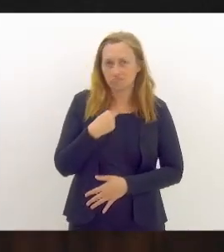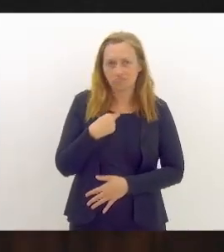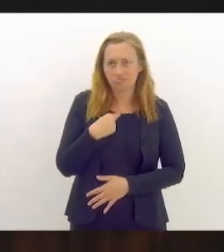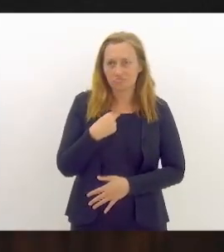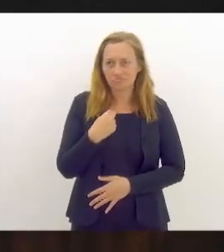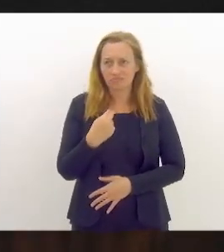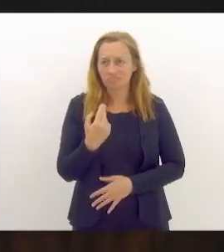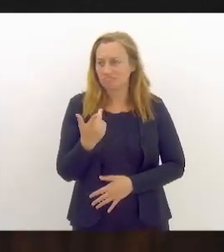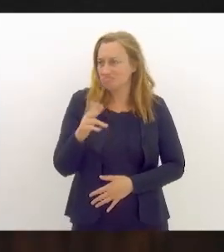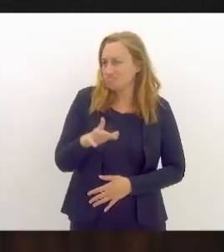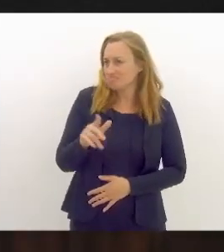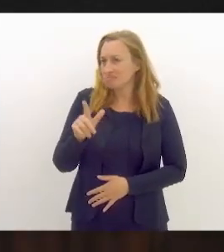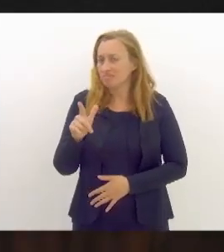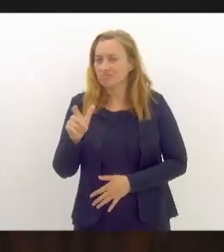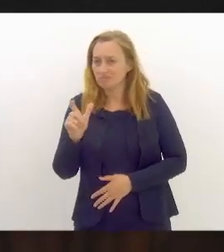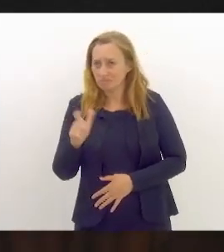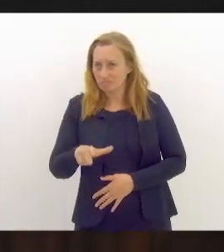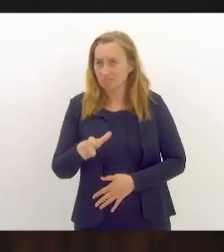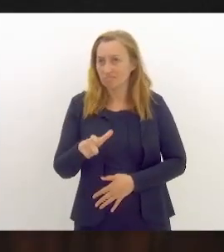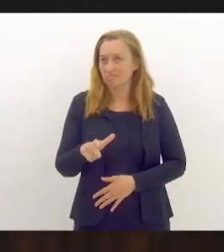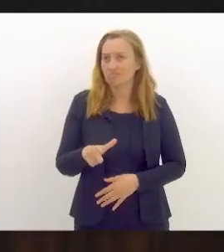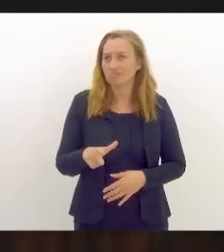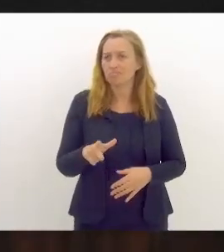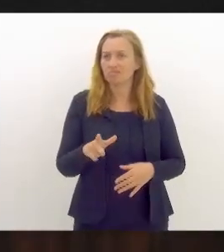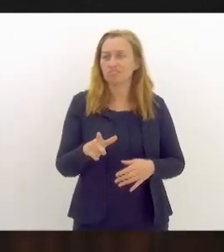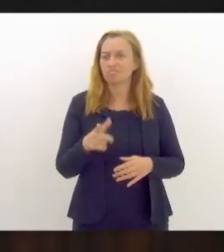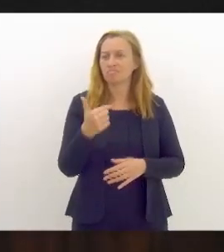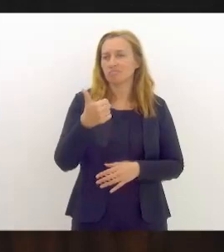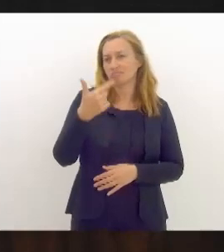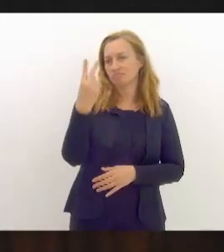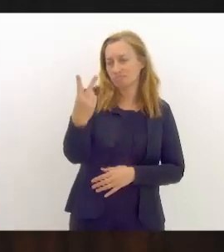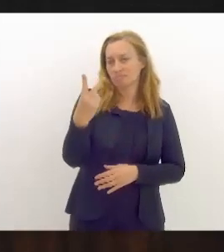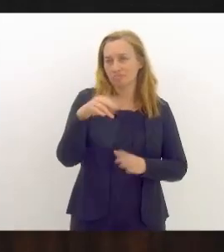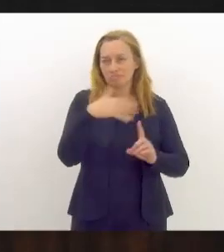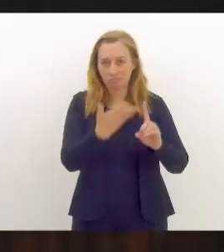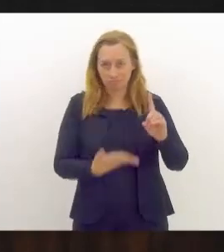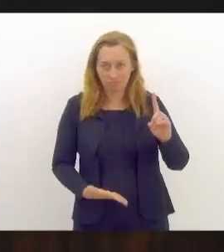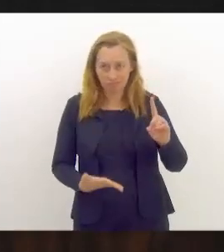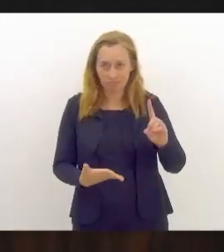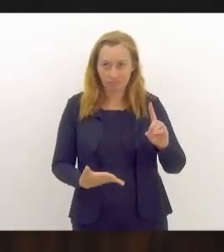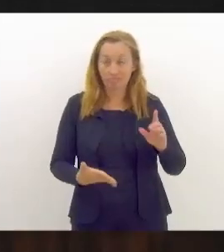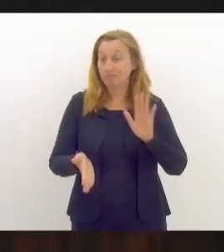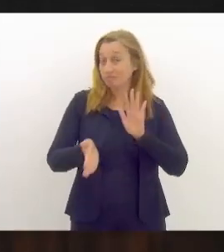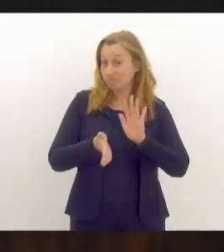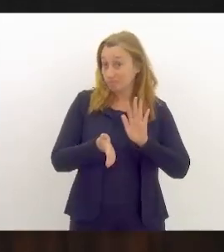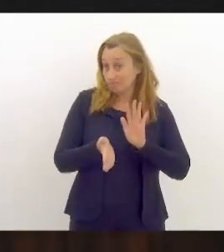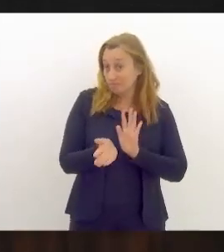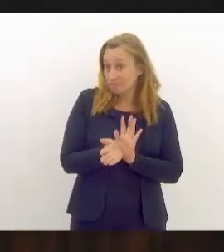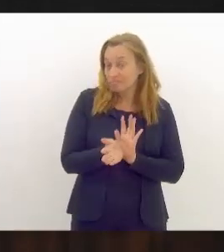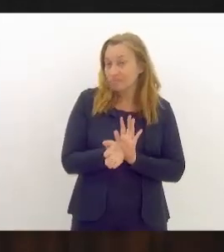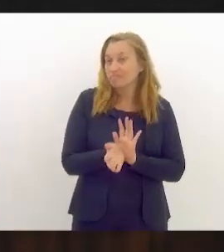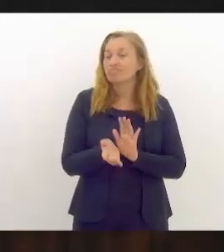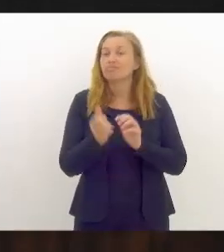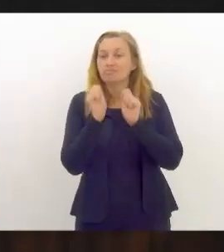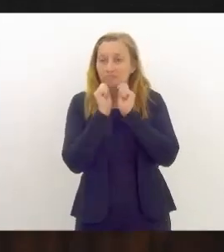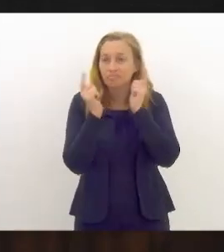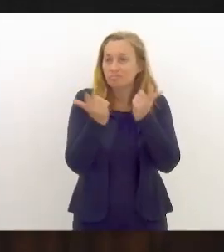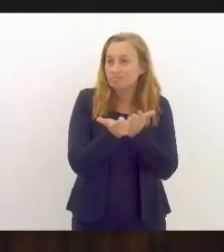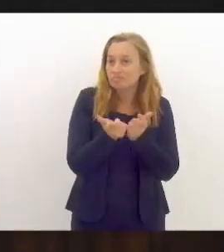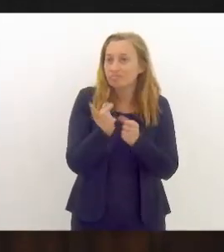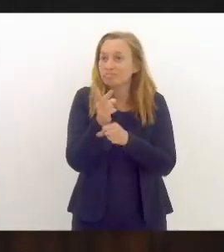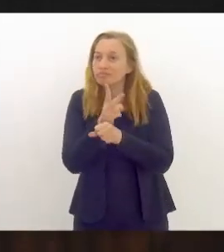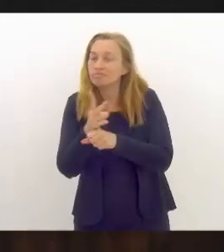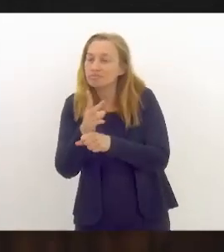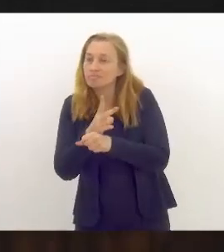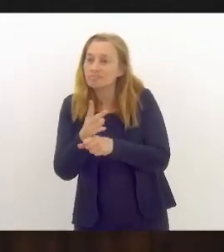diferente tendo a chancela dos nossos dois homenageados a propósito alérgico tem buscado